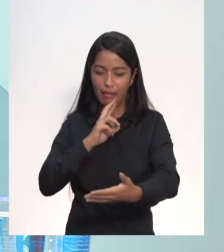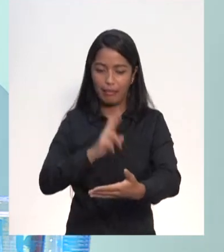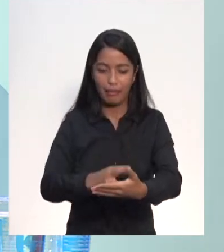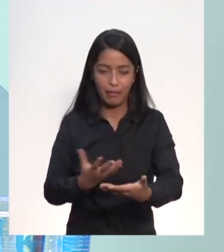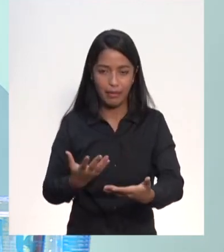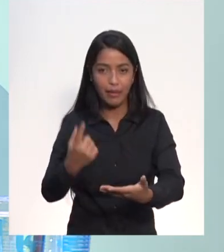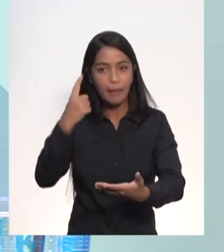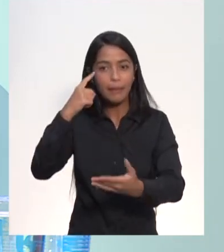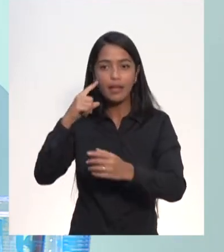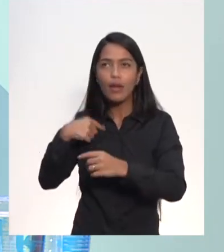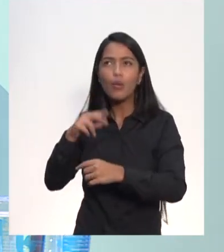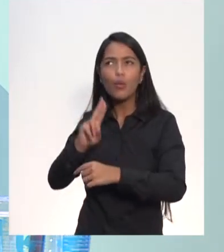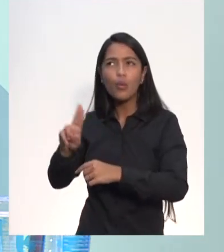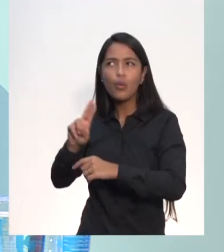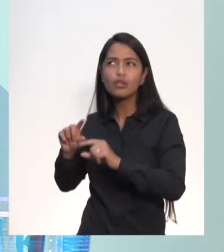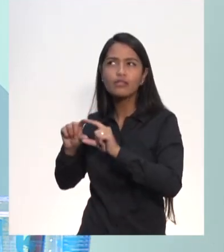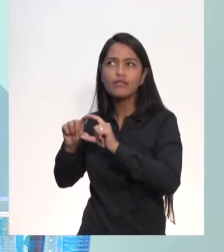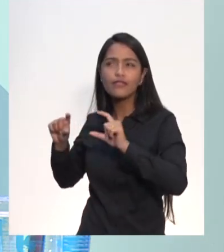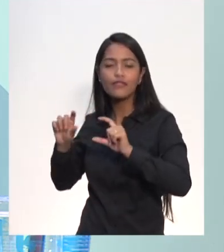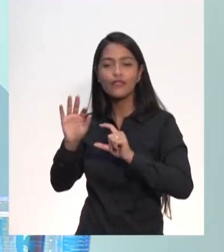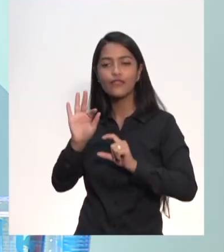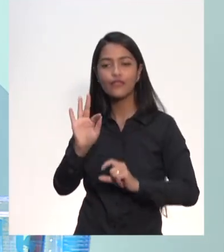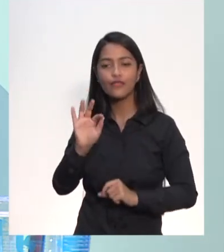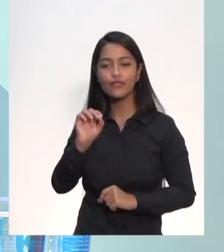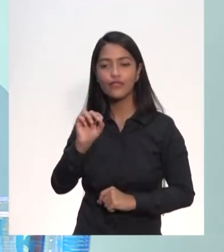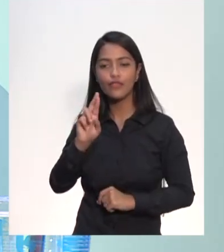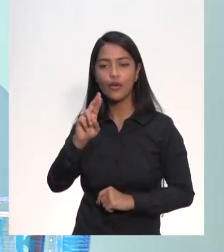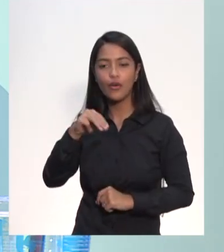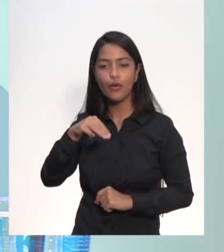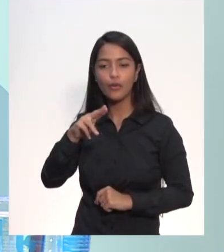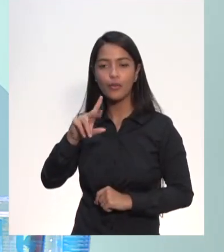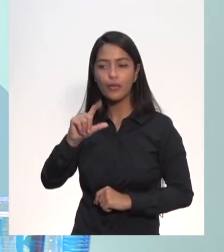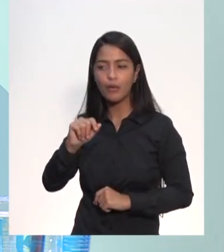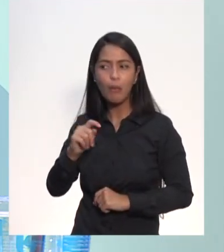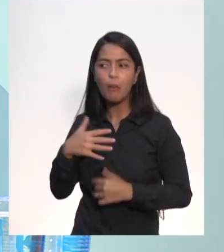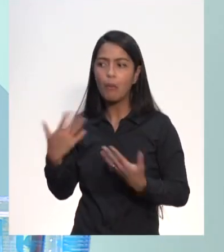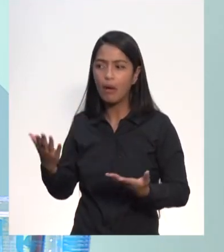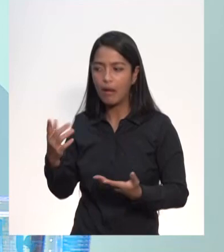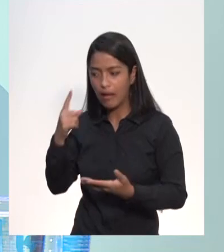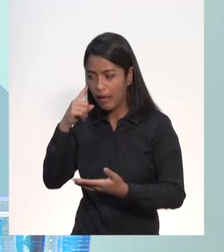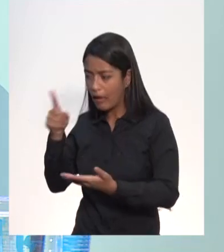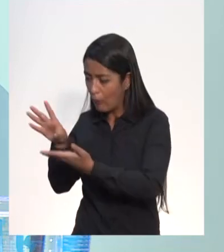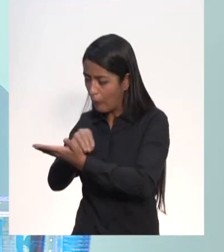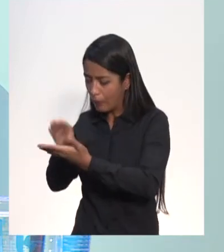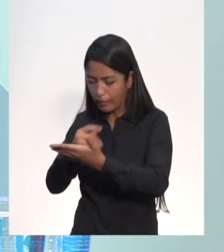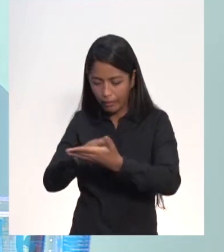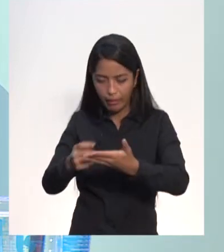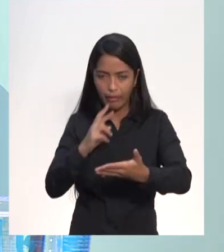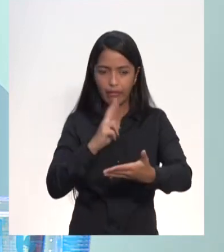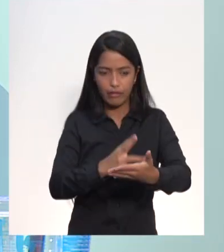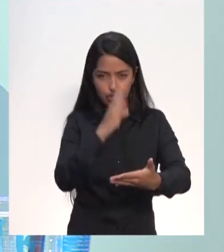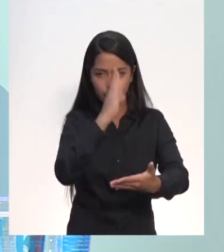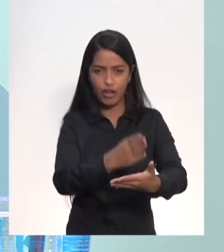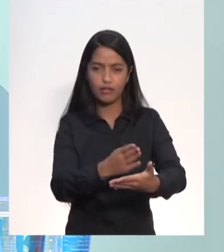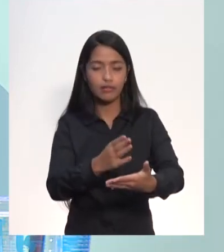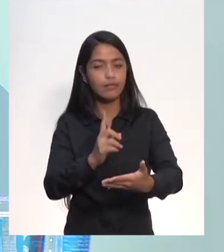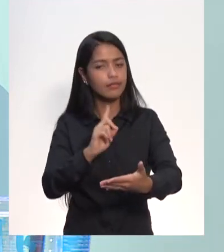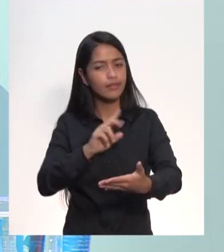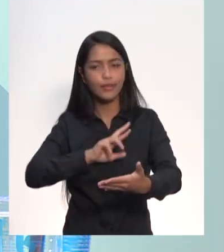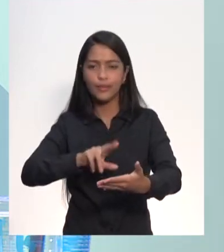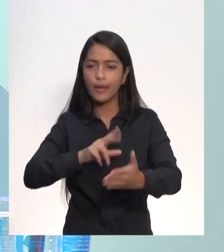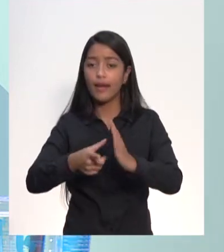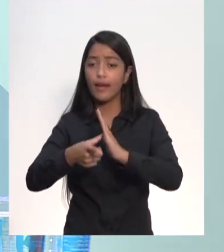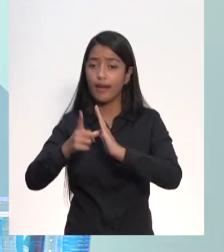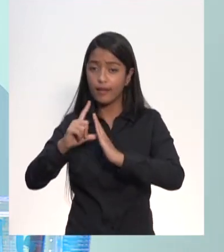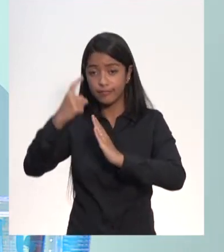gente sofre com isso, né? Então, é muito importante essa sua fala, e com certeza, é uma habilidade que não é só para o